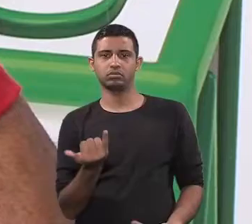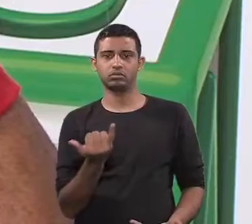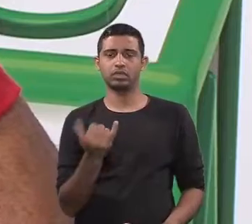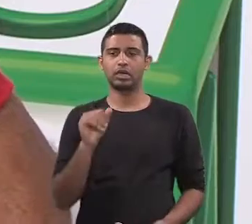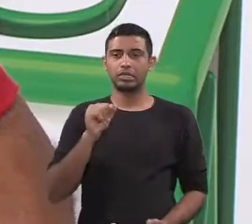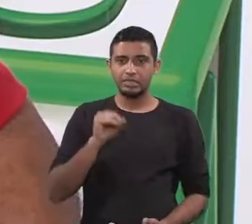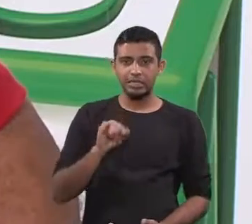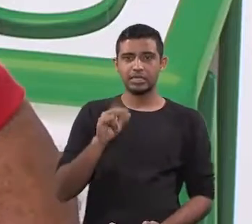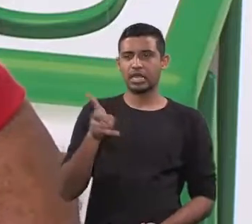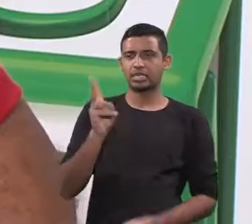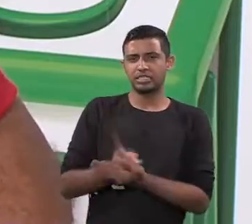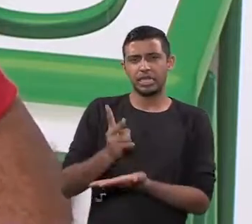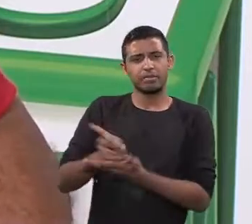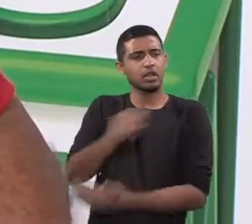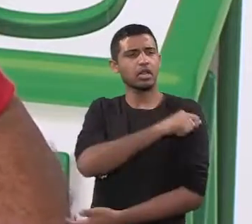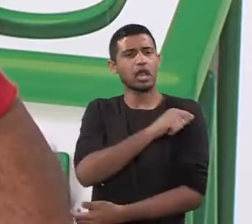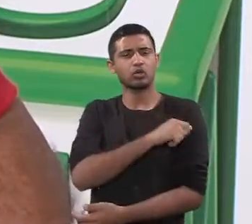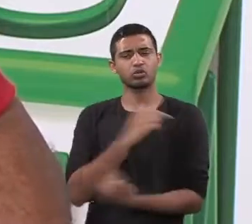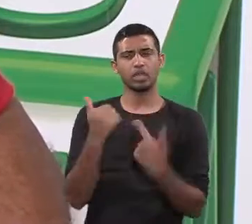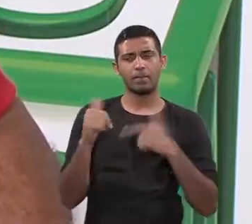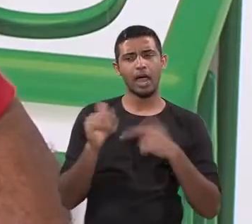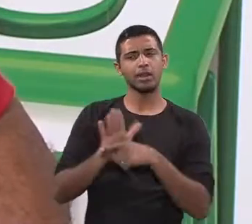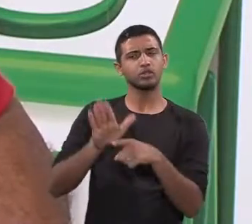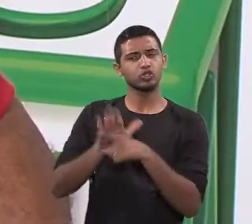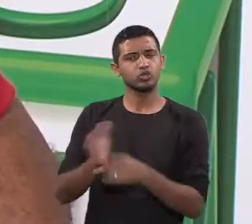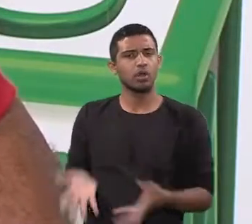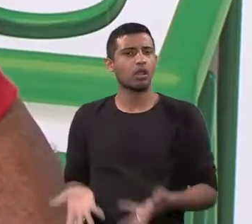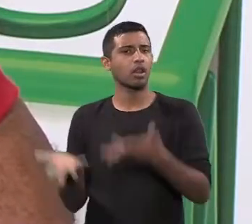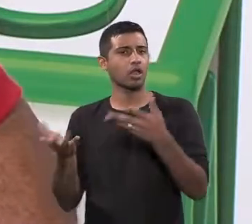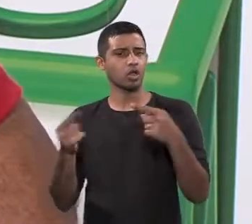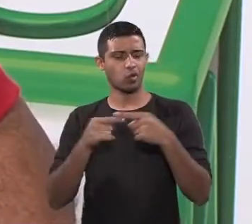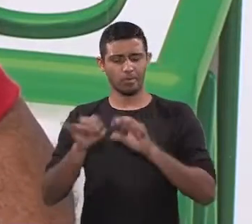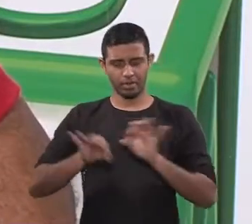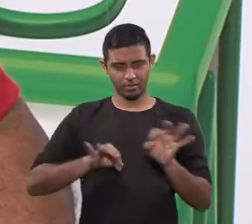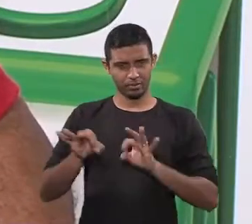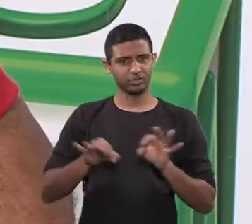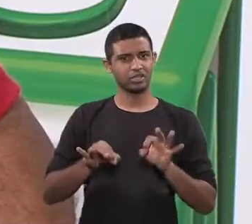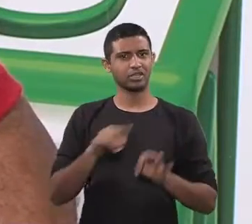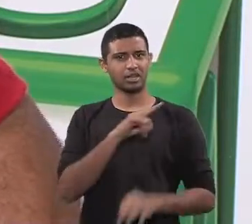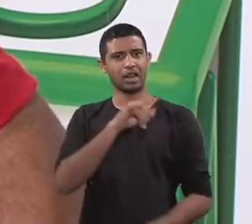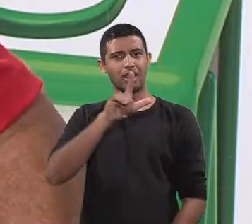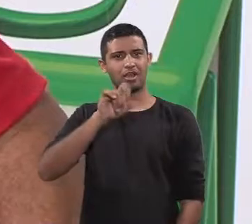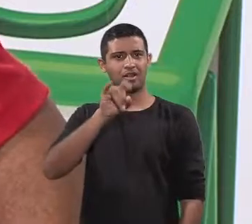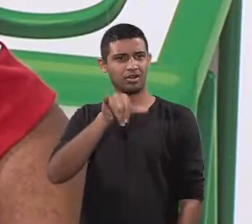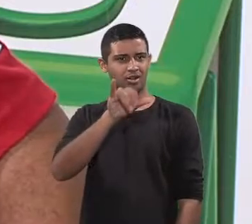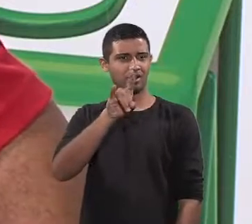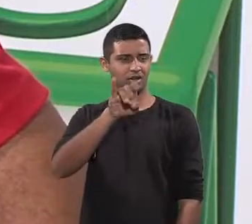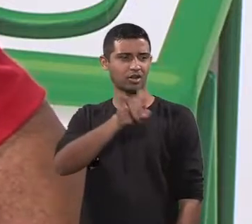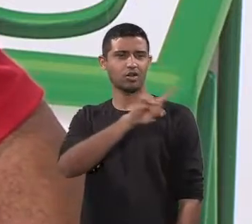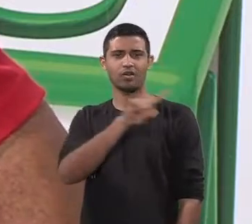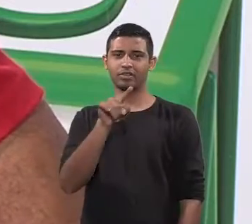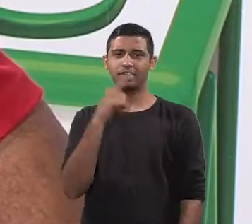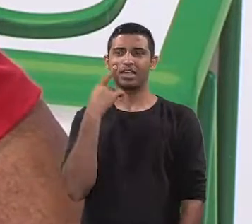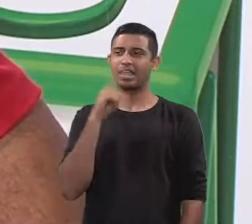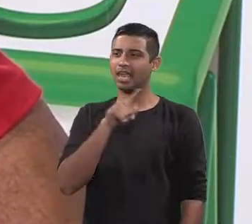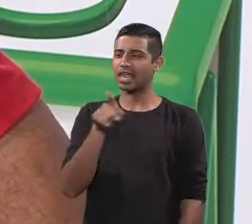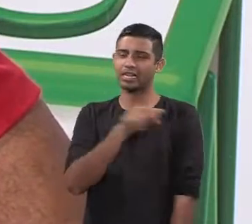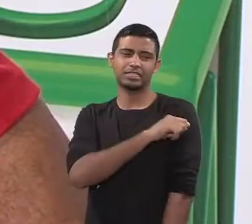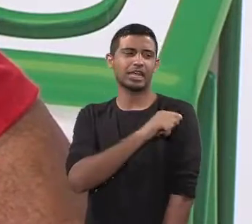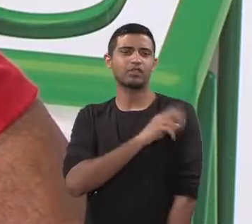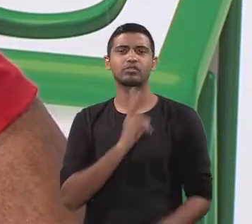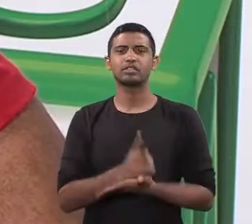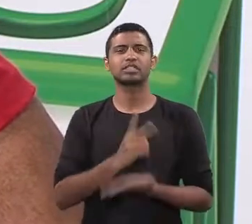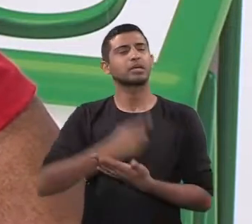aluno como um todo, que é um dos projetos do projeto esportivo do Lloyd Martha, é que o aluno tenha a vivência